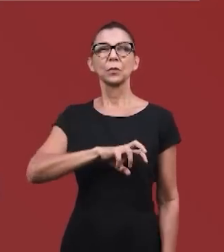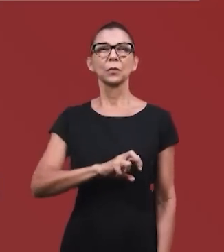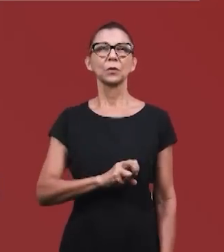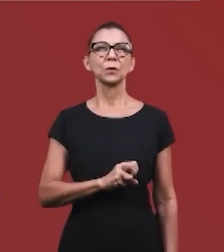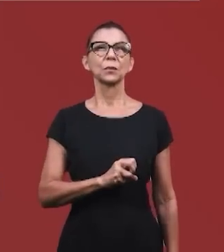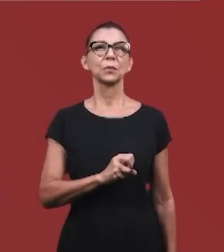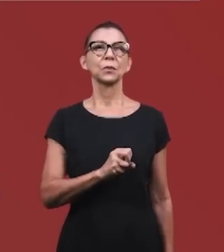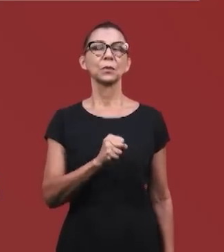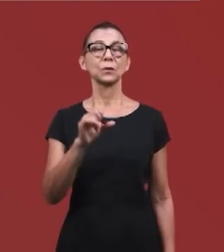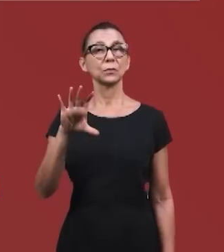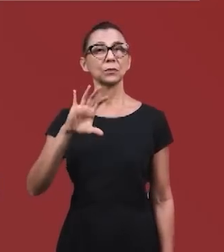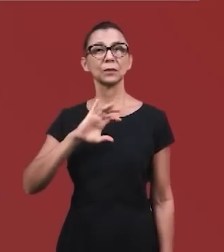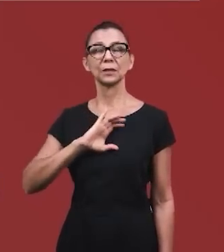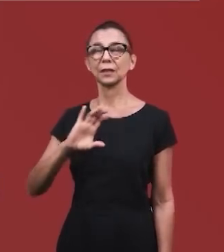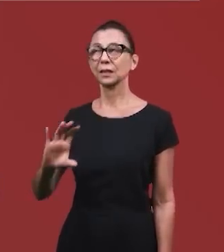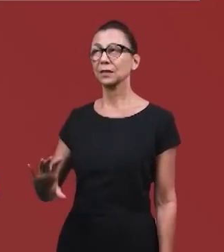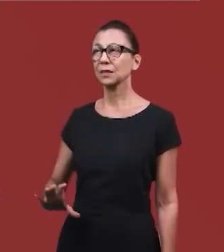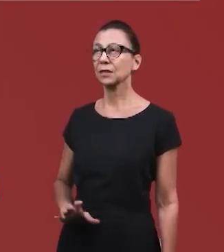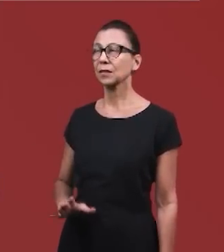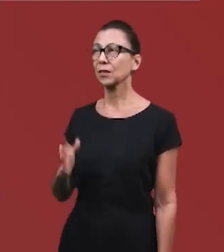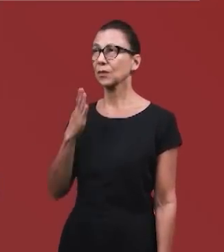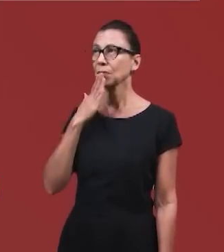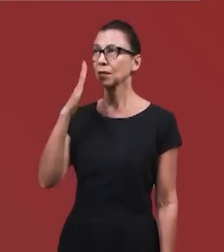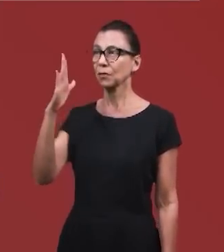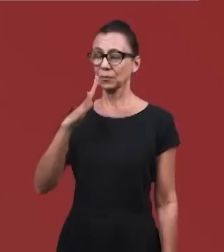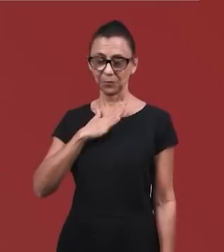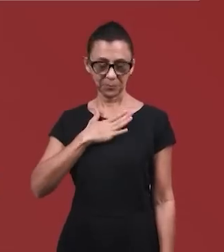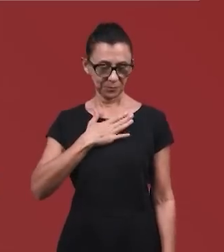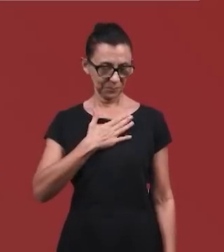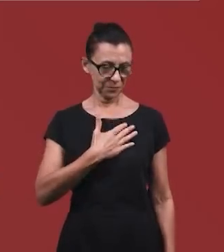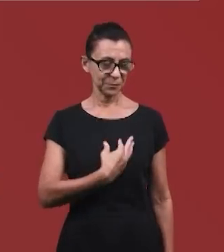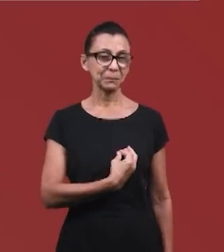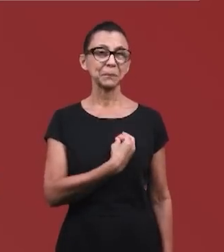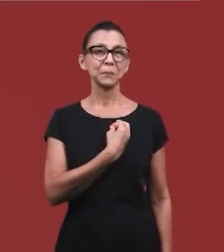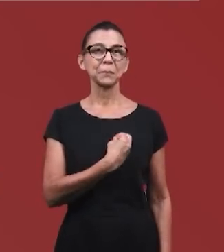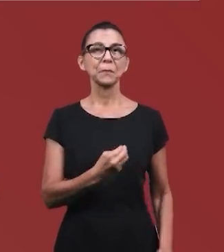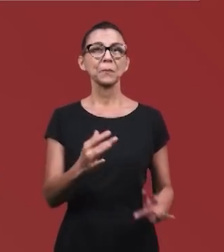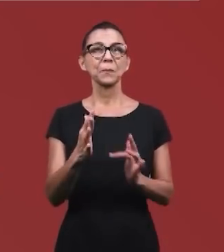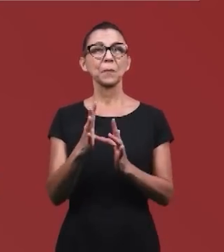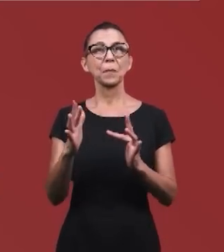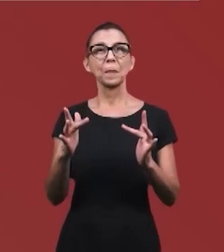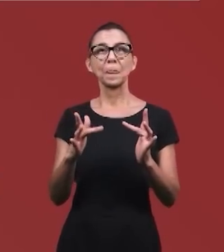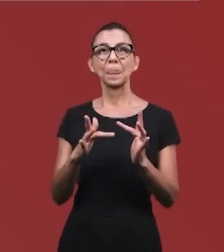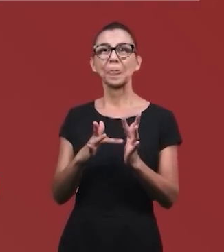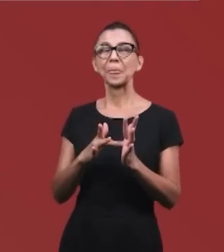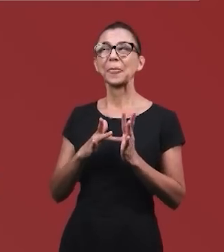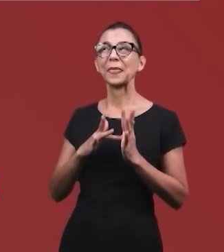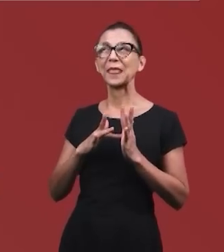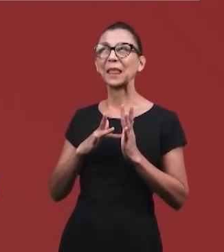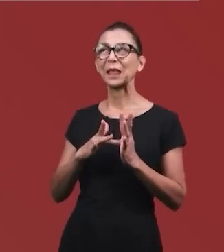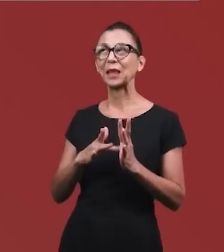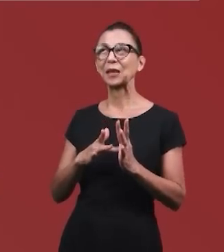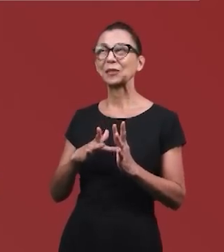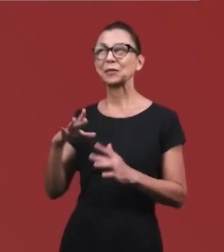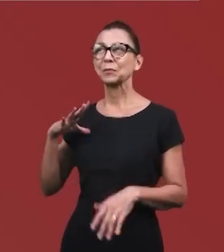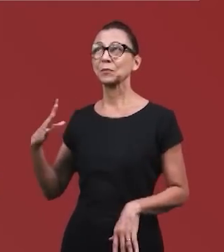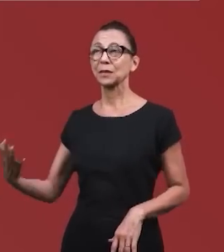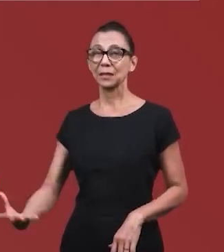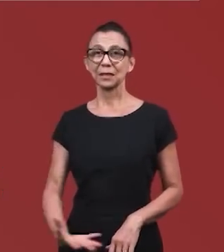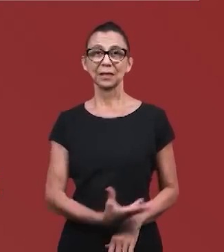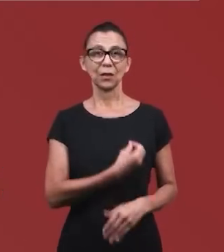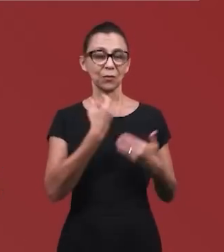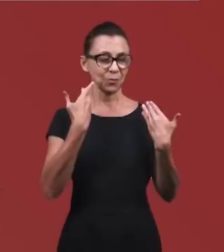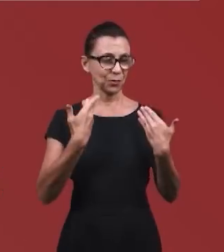que Cristo tem por mim. Jesus achou-me,